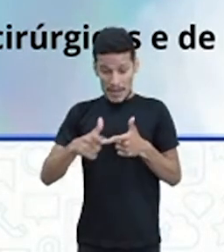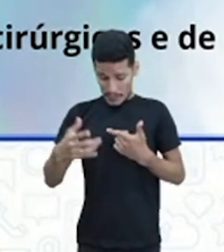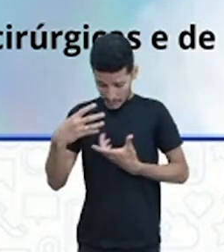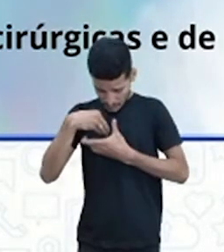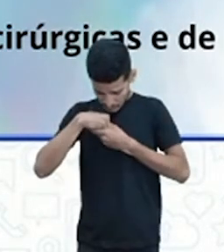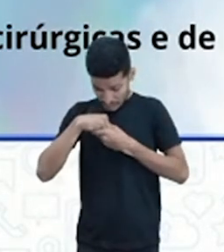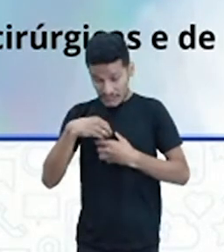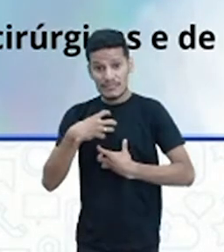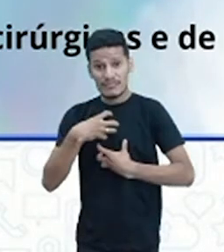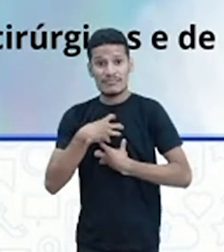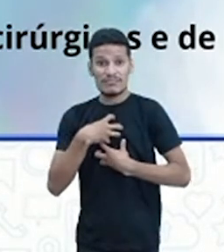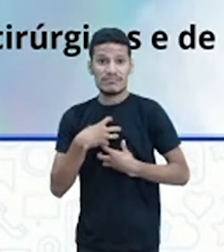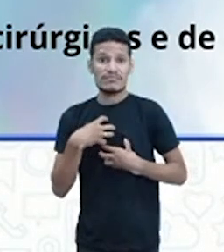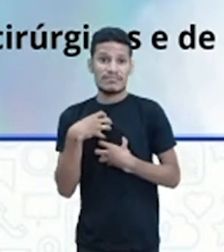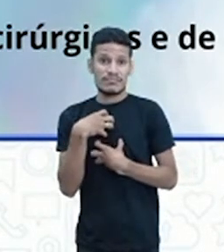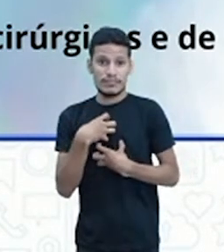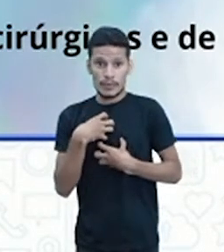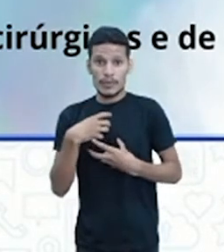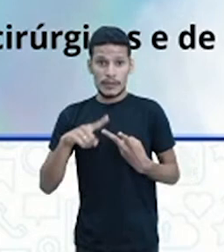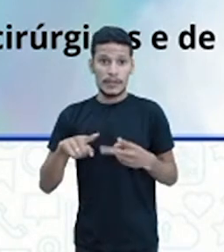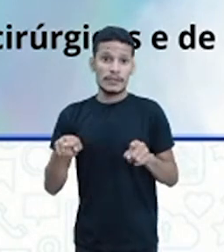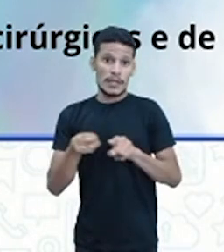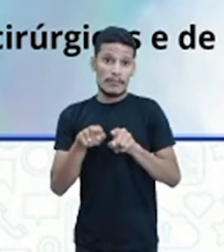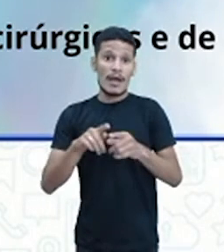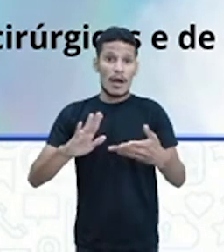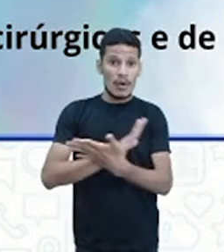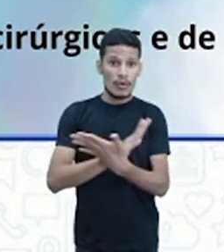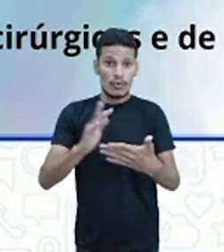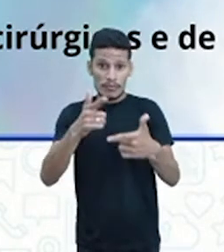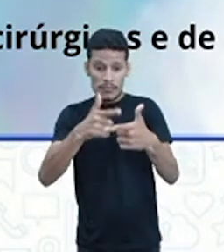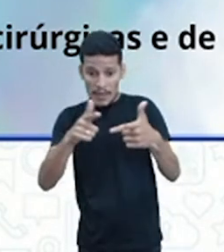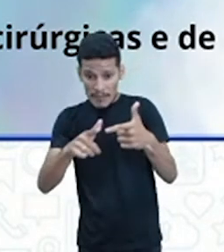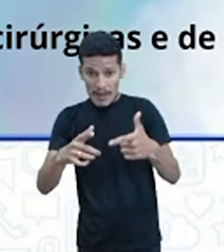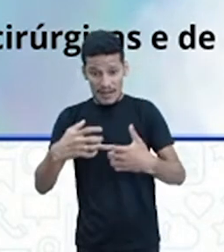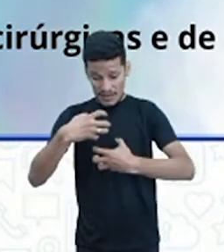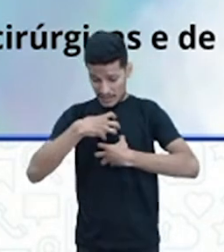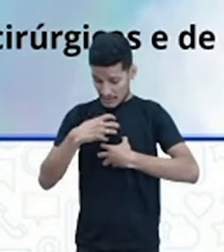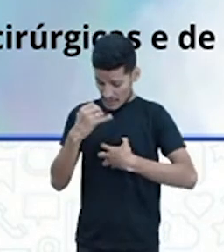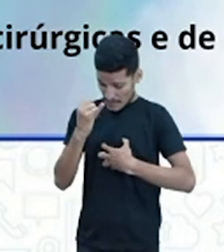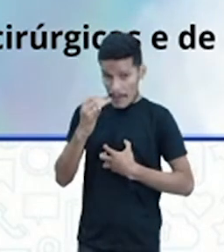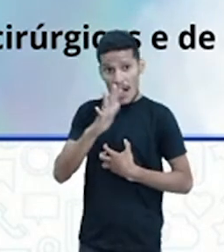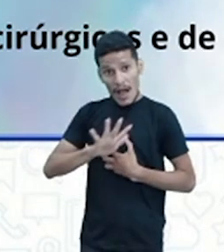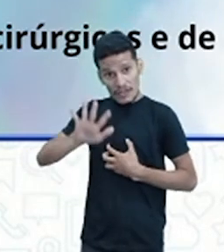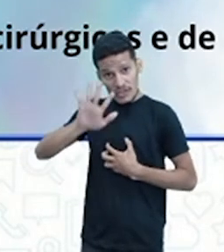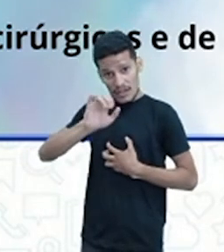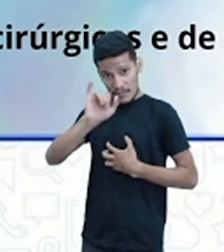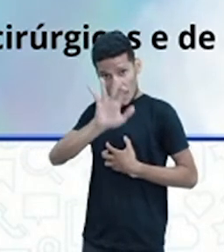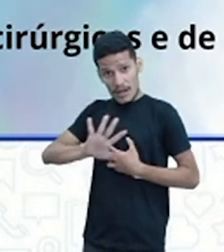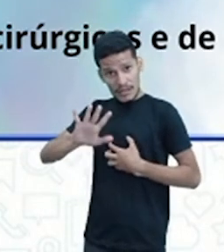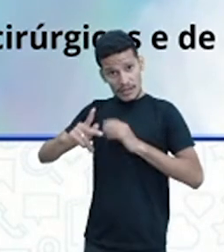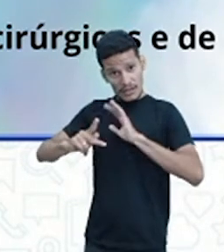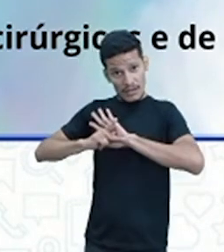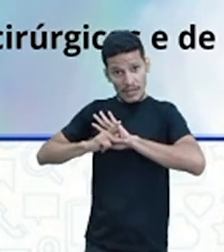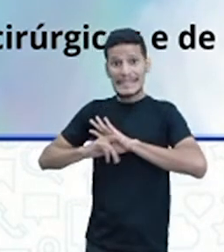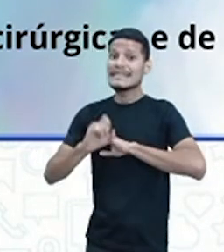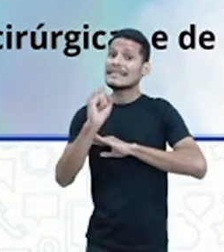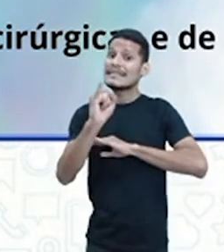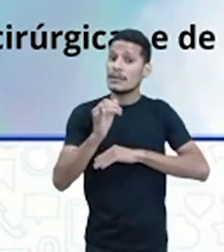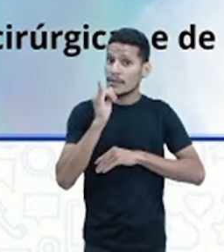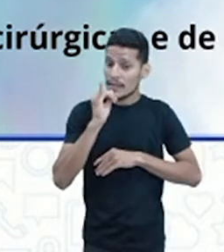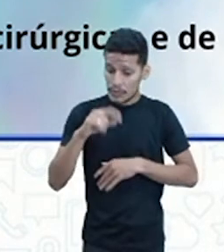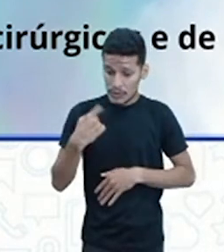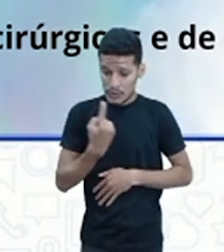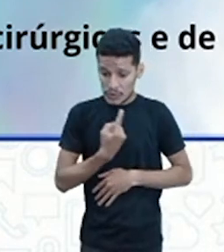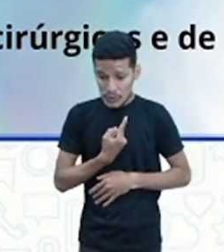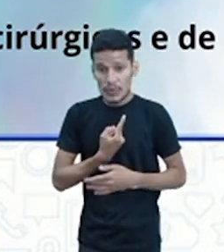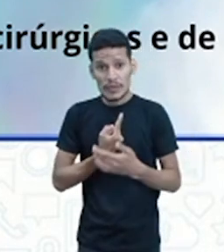autoestima, até o desenvolvimento de distúrbios relacionados à autoimagem. Isso por quê? Porque se a gente não se reconhece no que a